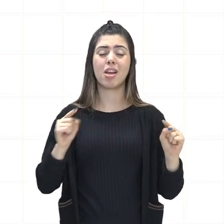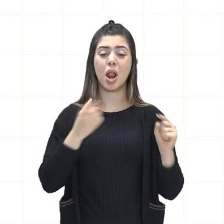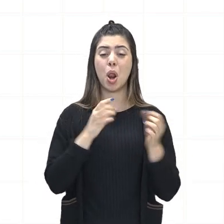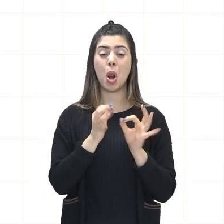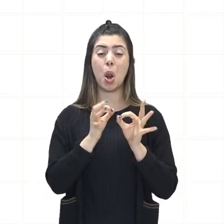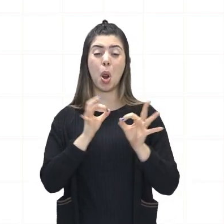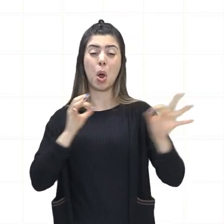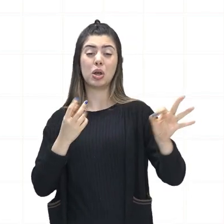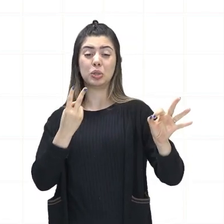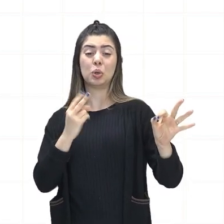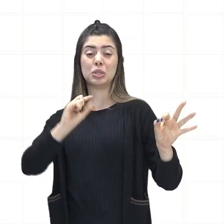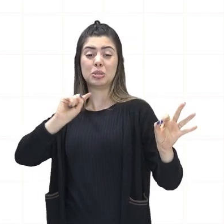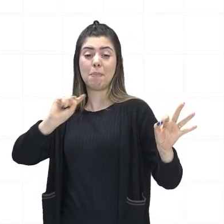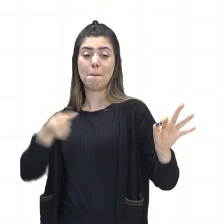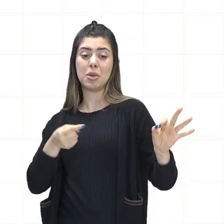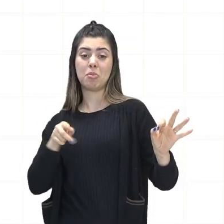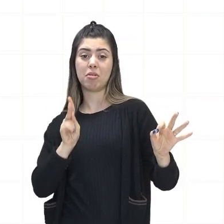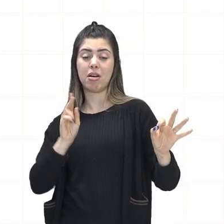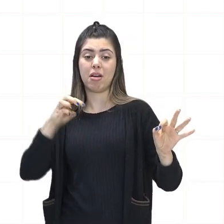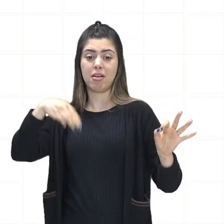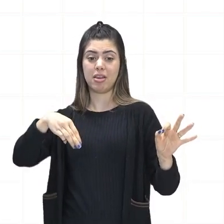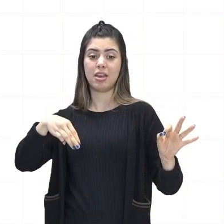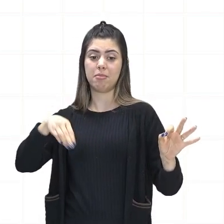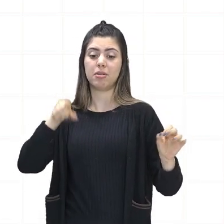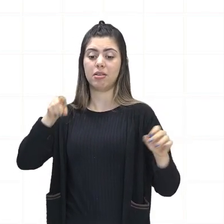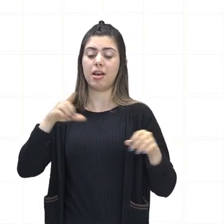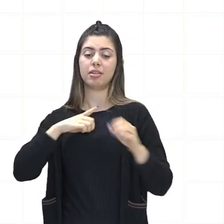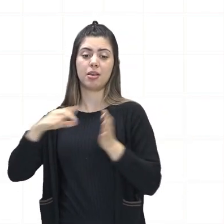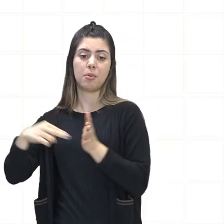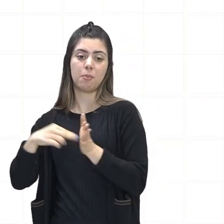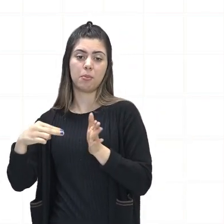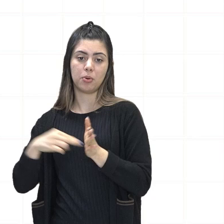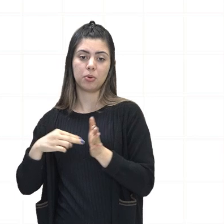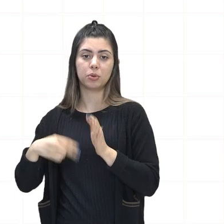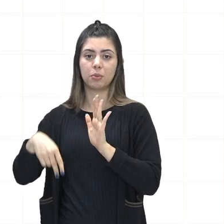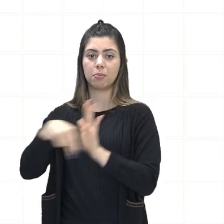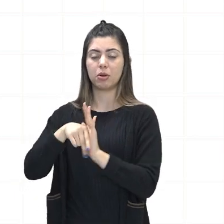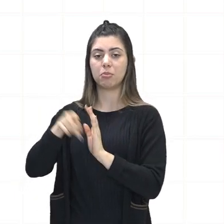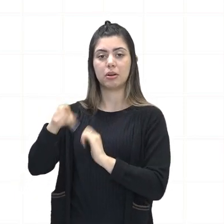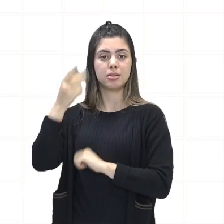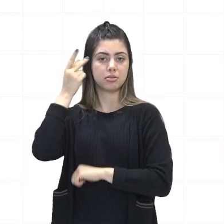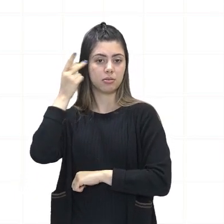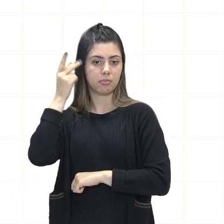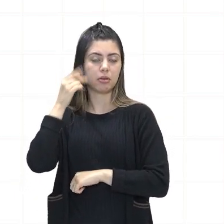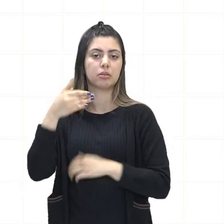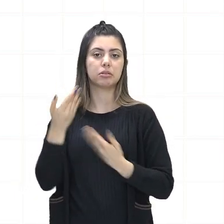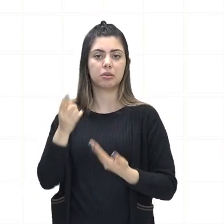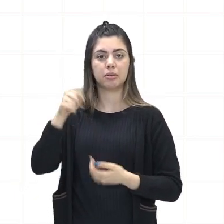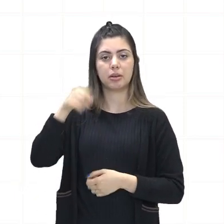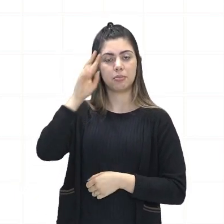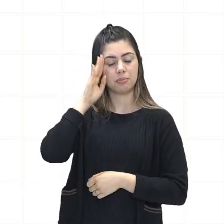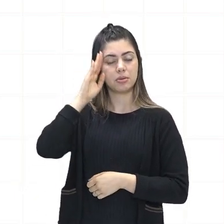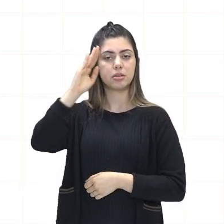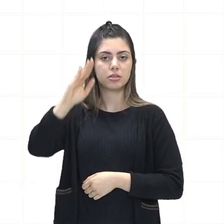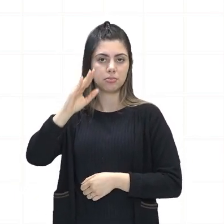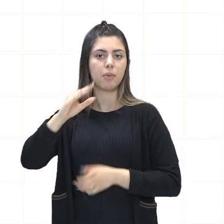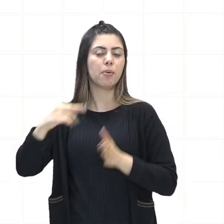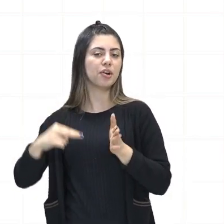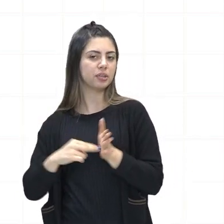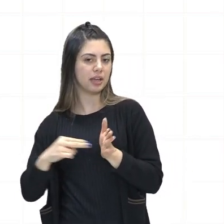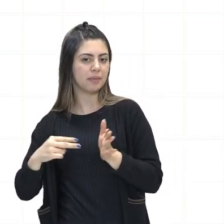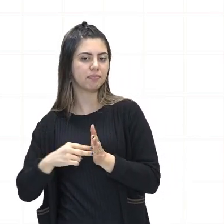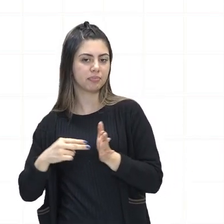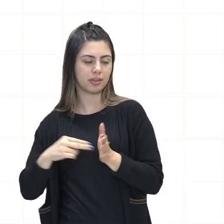2.000 quilômetros lá do Porto de Santos, né? Que fica em São Paulo, que é um dos principais portos de exportação